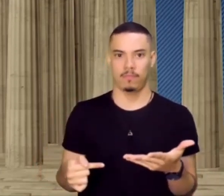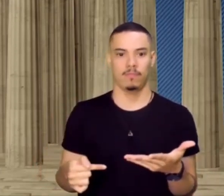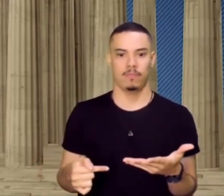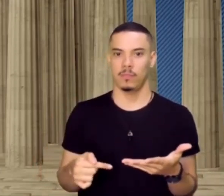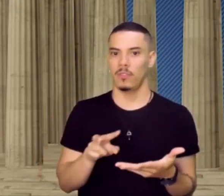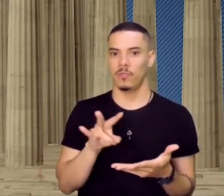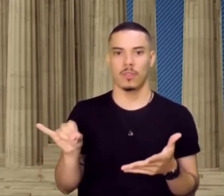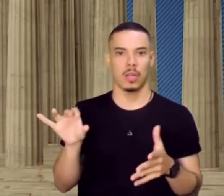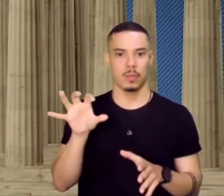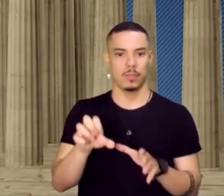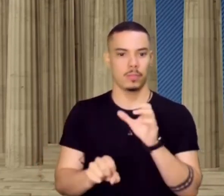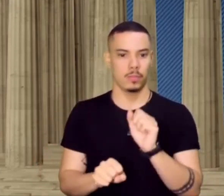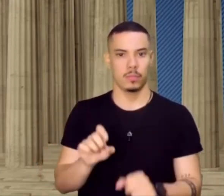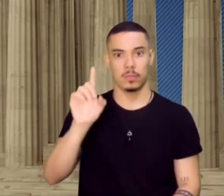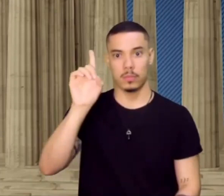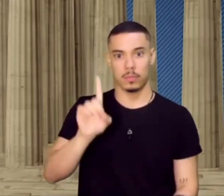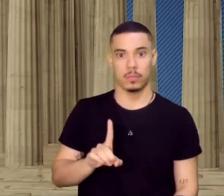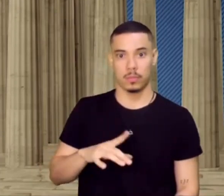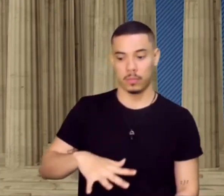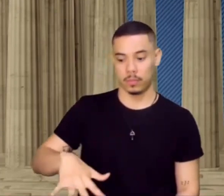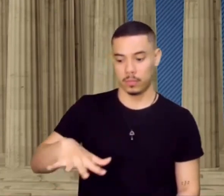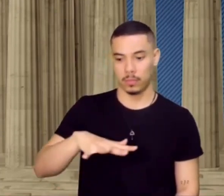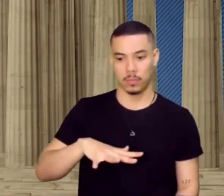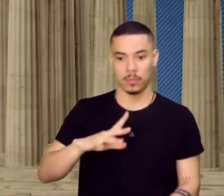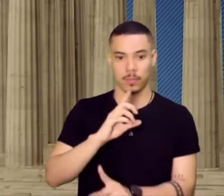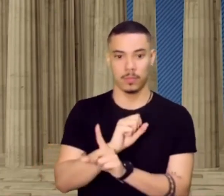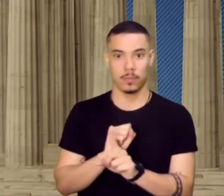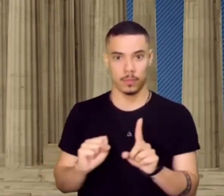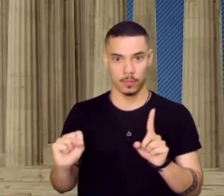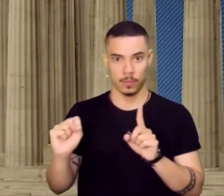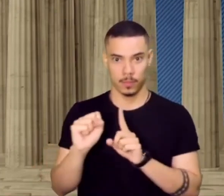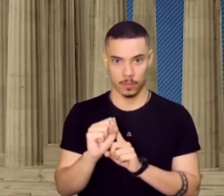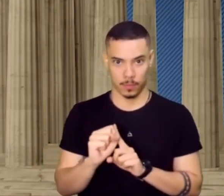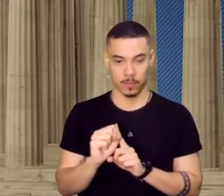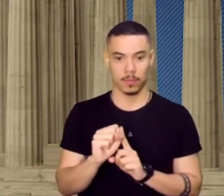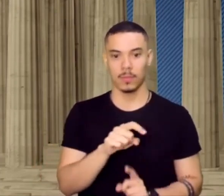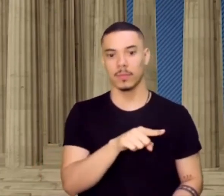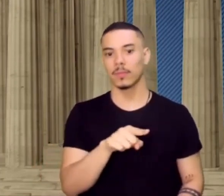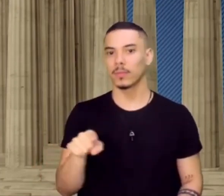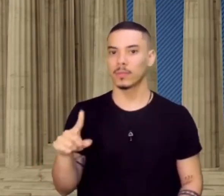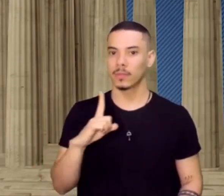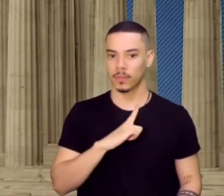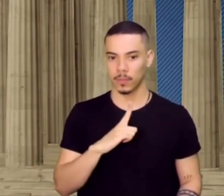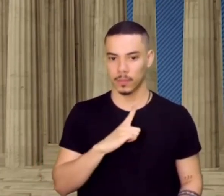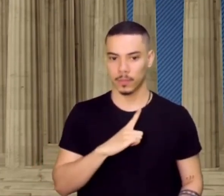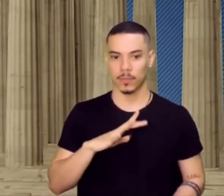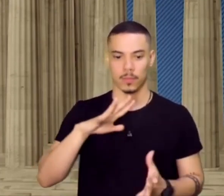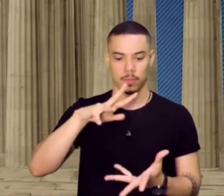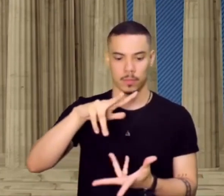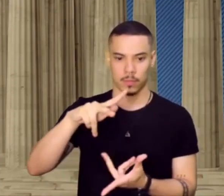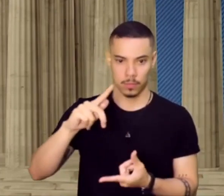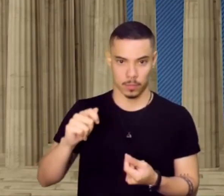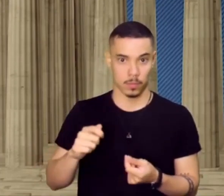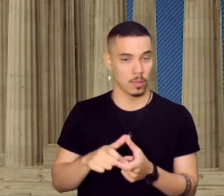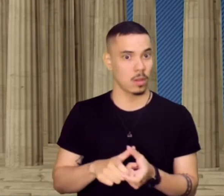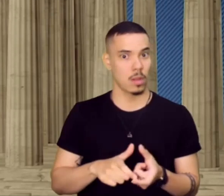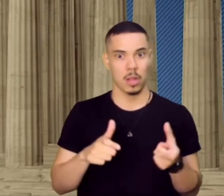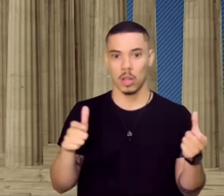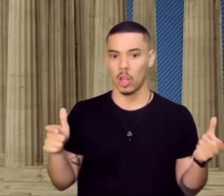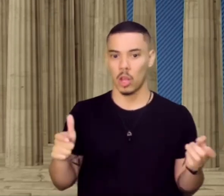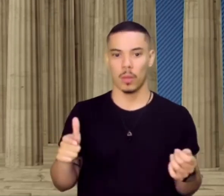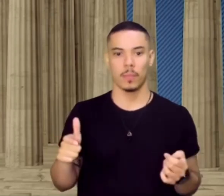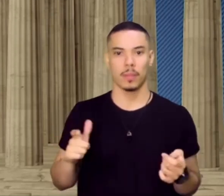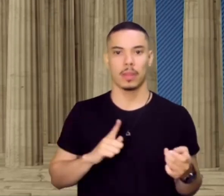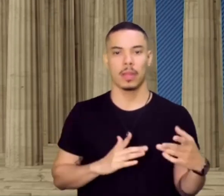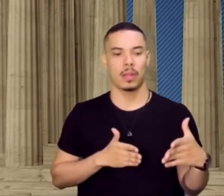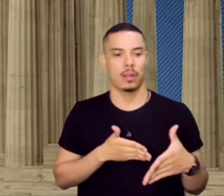em busca do seu direito, do seu espaço na sociedade, ok? Vocês têm... O nosso planeta ele é enorme, né? Ele é finito,